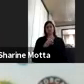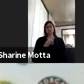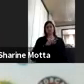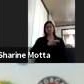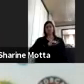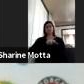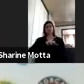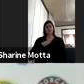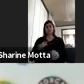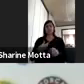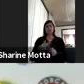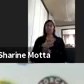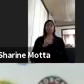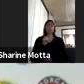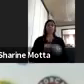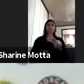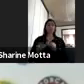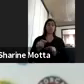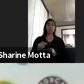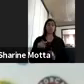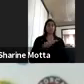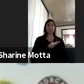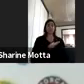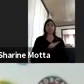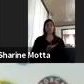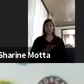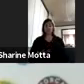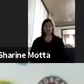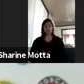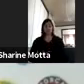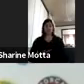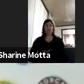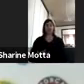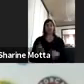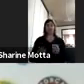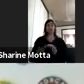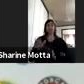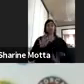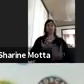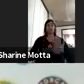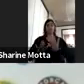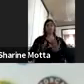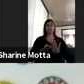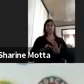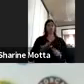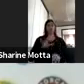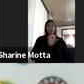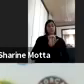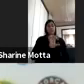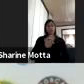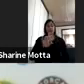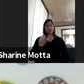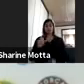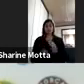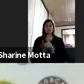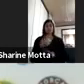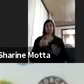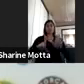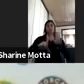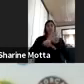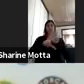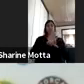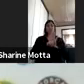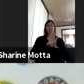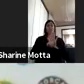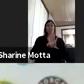pandemia que governadores poderiam no país, cada um fazer a sua lei para defender o seu povo,